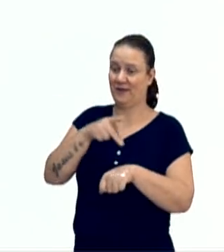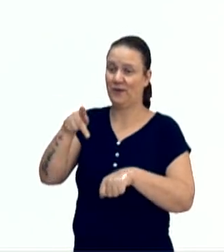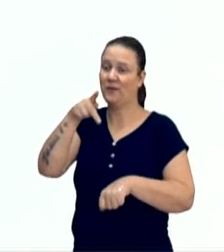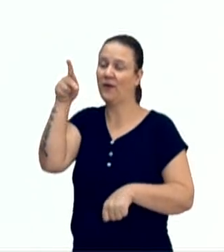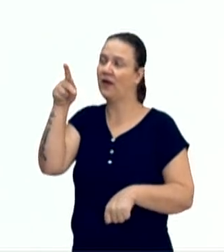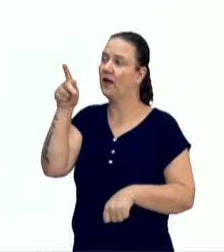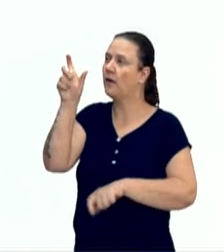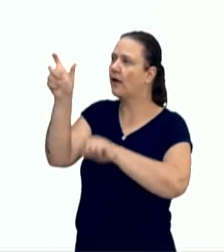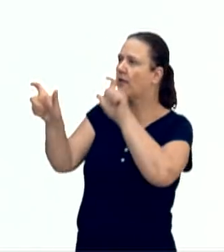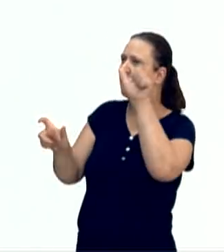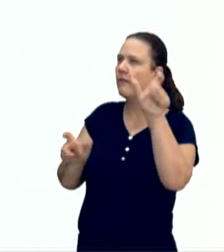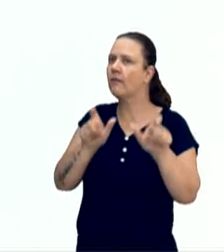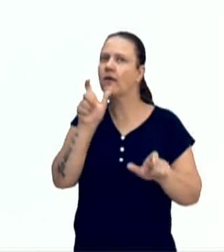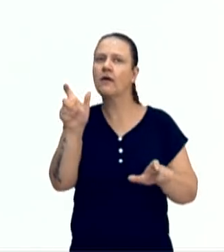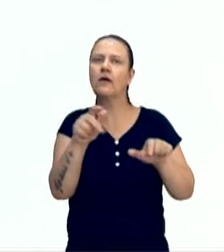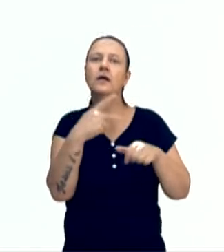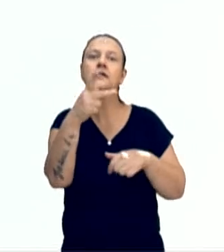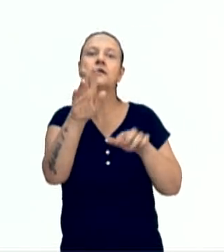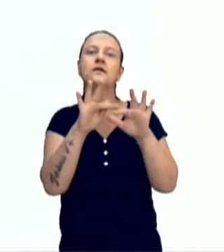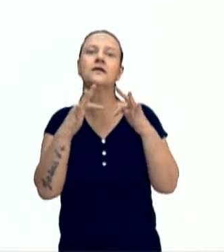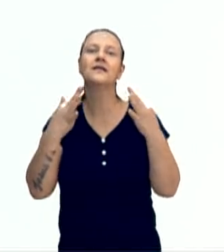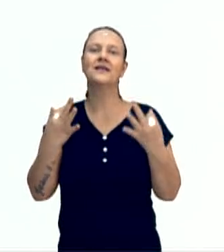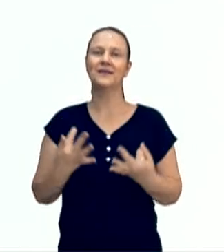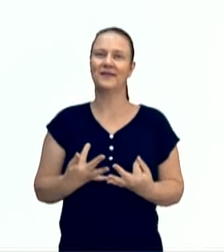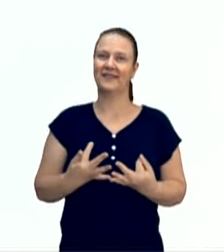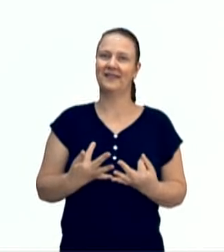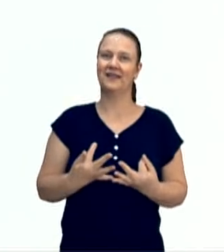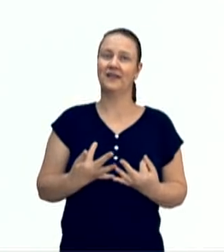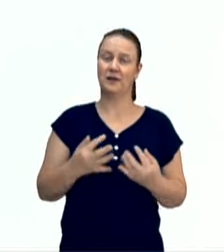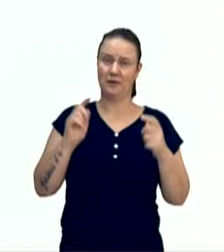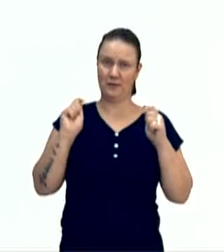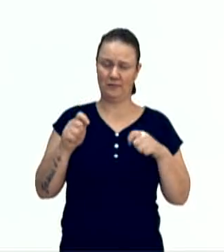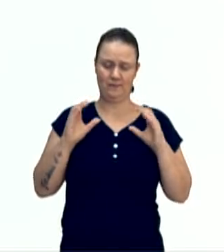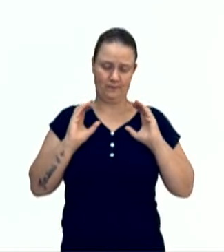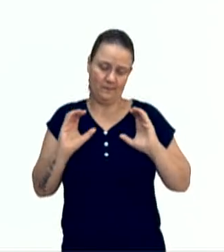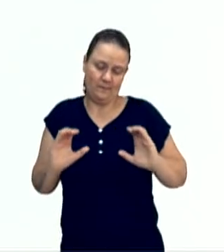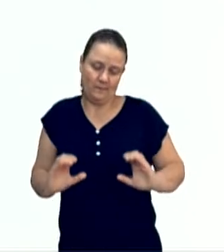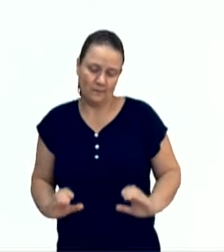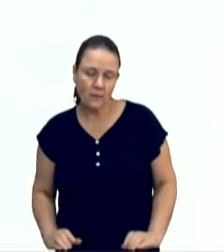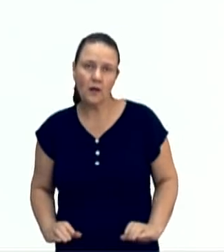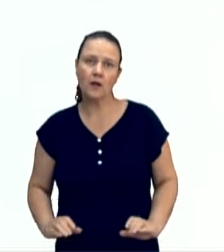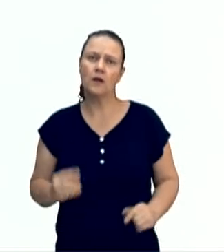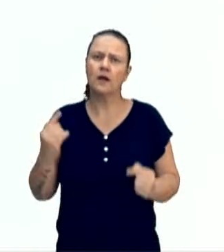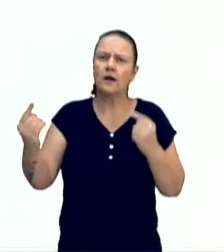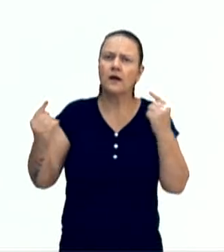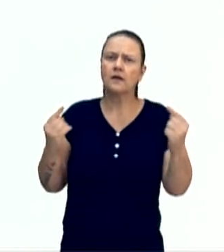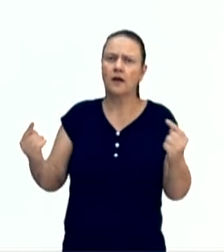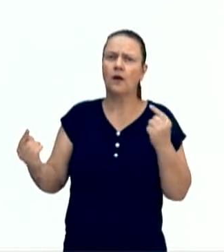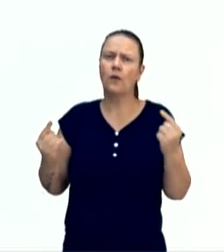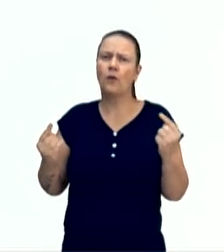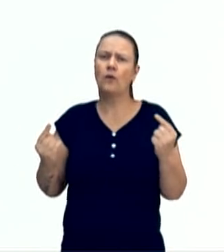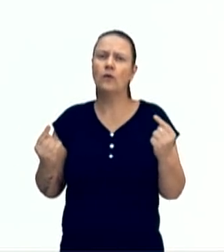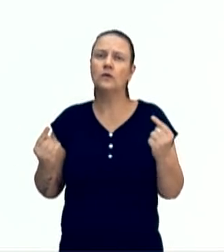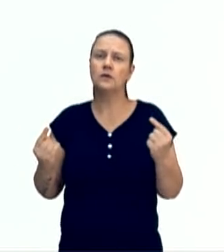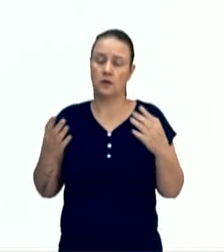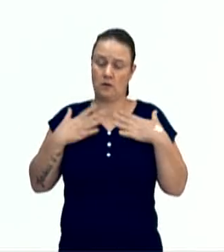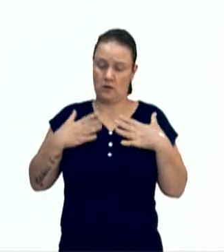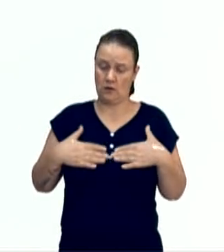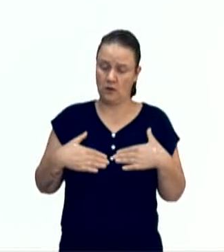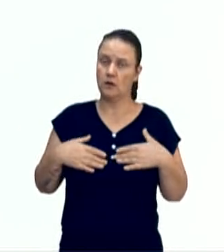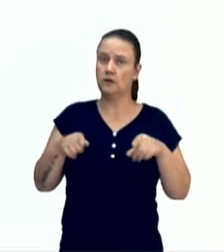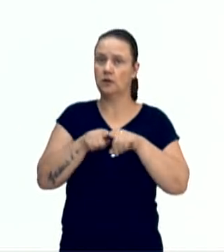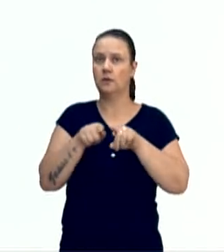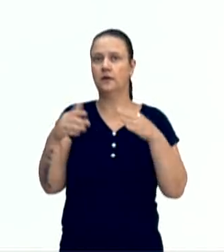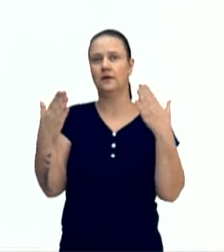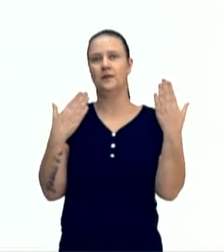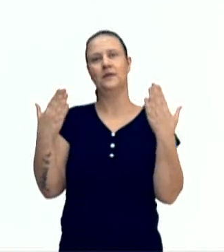pode escolher. Então, vai descrever, vai dizer como é o comportamento e como elas são fisicamente. E aí,